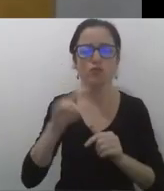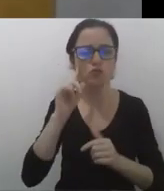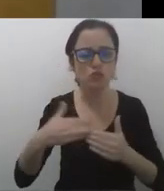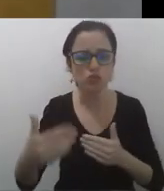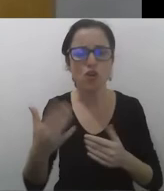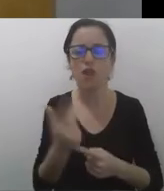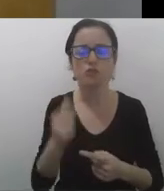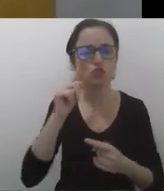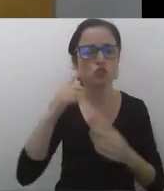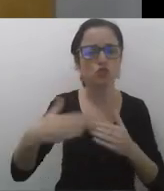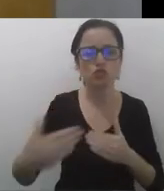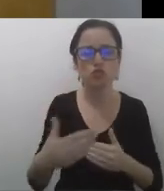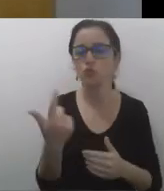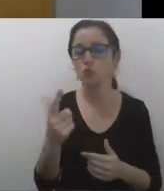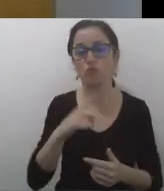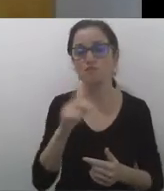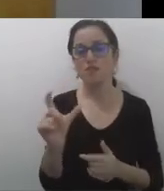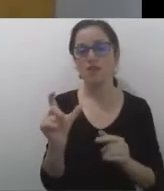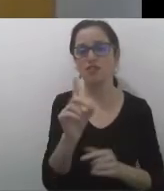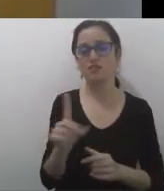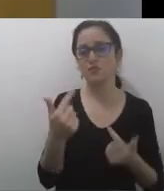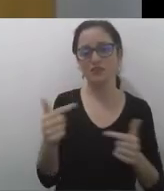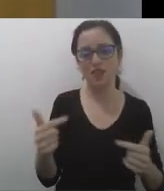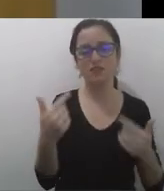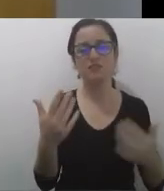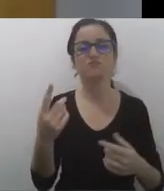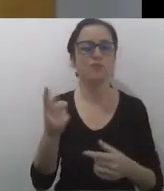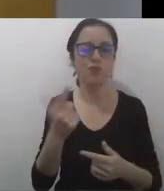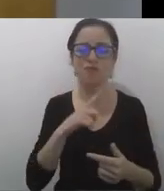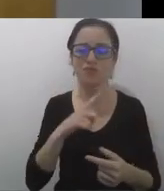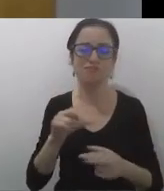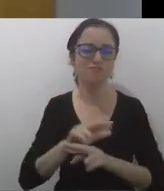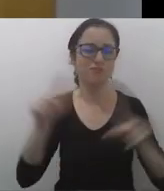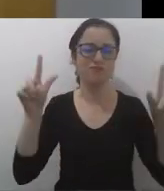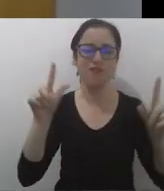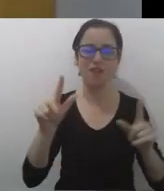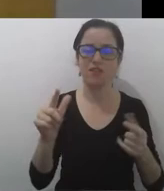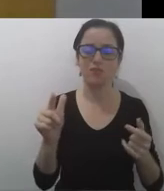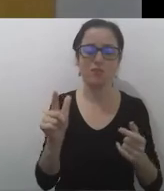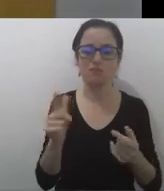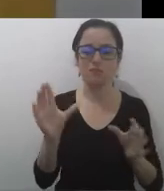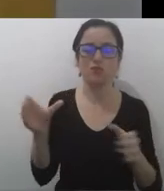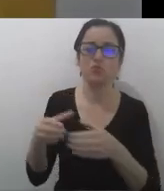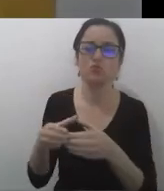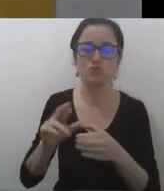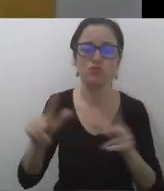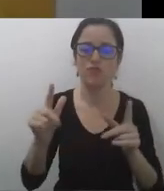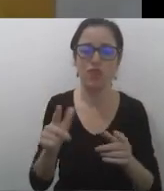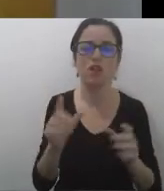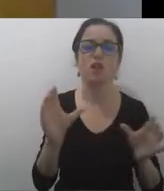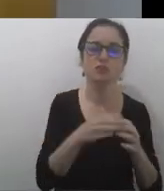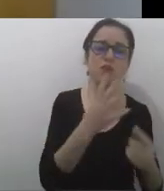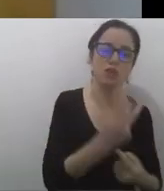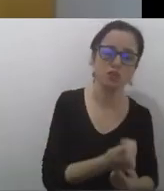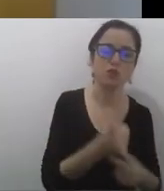cotidiano, arte do cotidiano, etc., etc. Não havia design, né? Não havia uma distinção entre esse conjunto